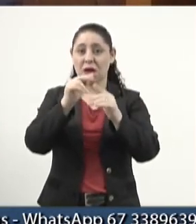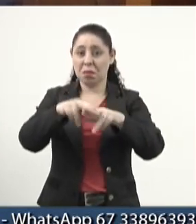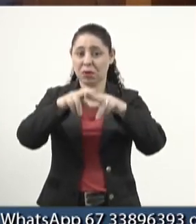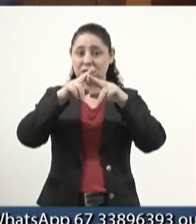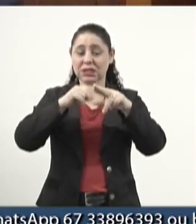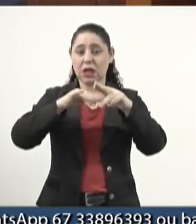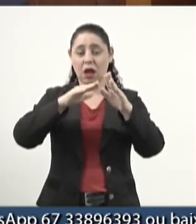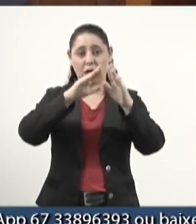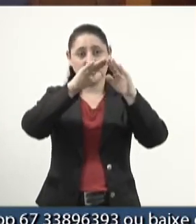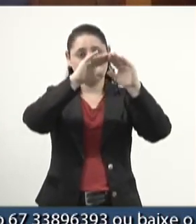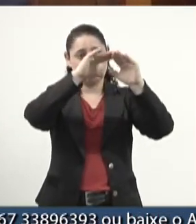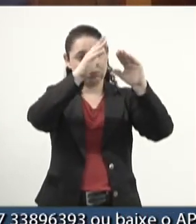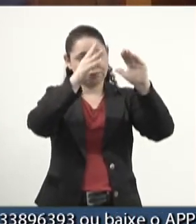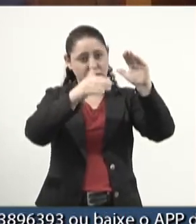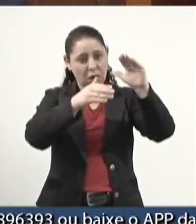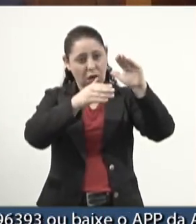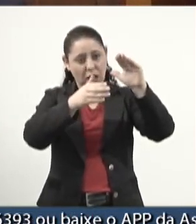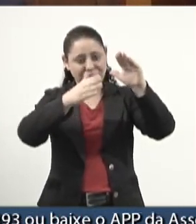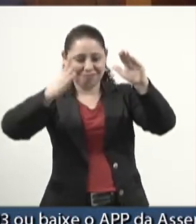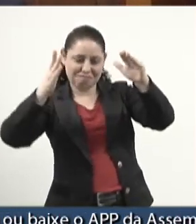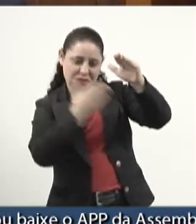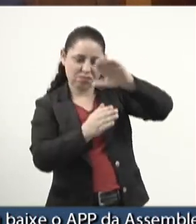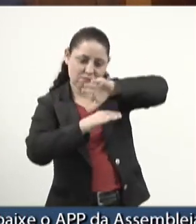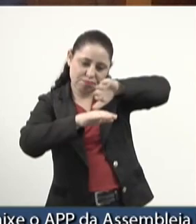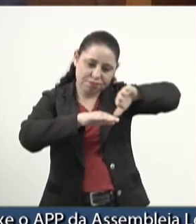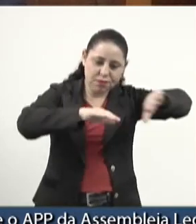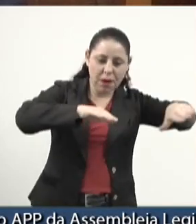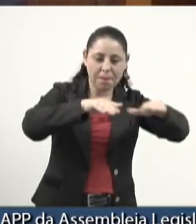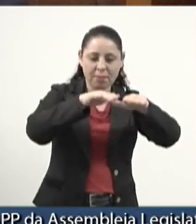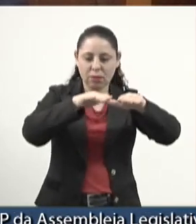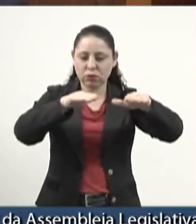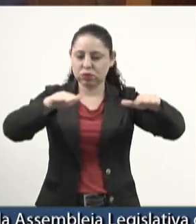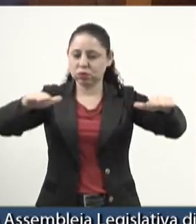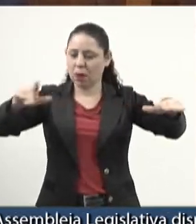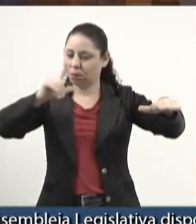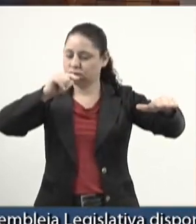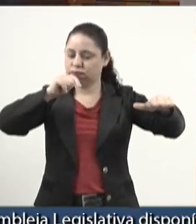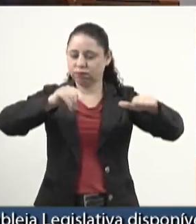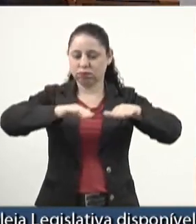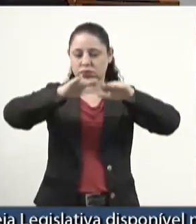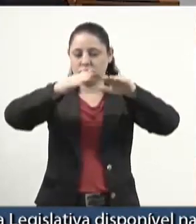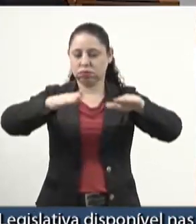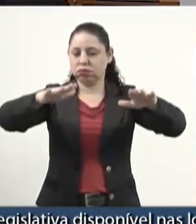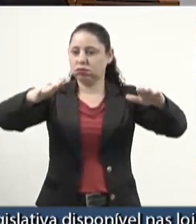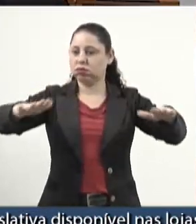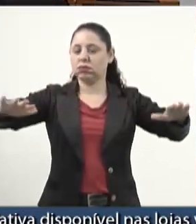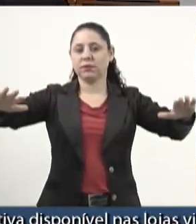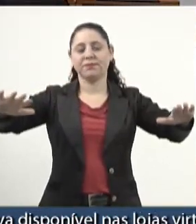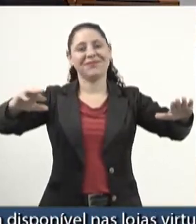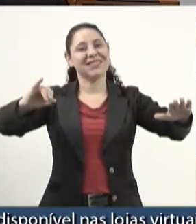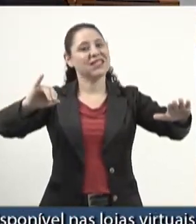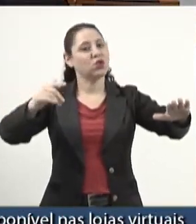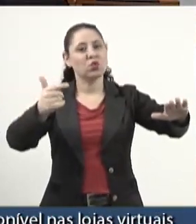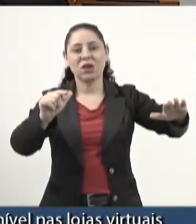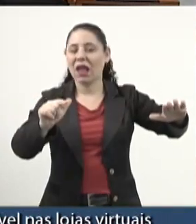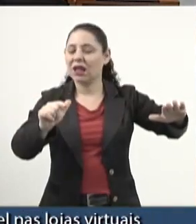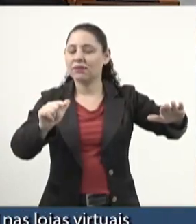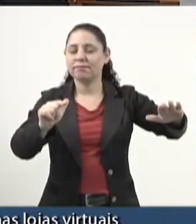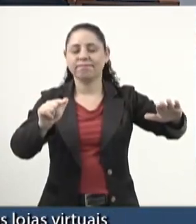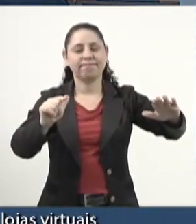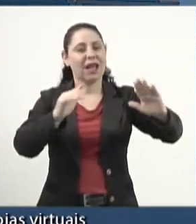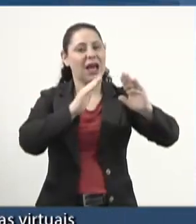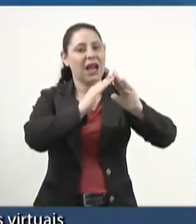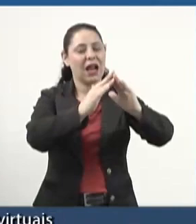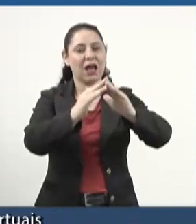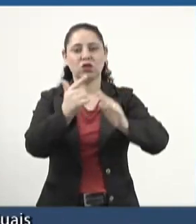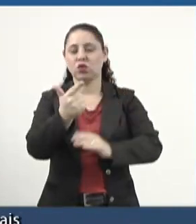se tirar os morros e fizer uma planície para a água esparramar, como é o Pantanal plano. Do contrário,